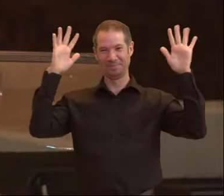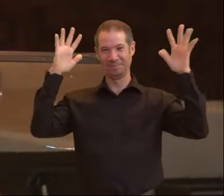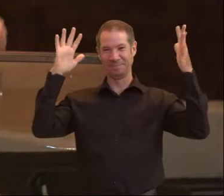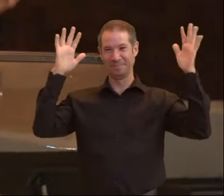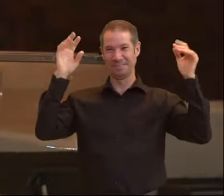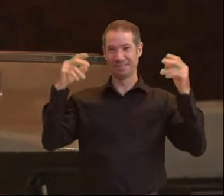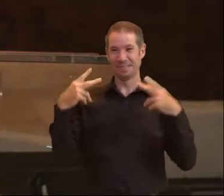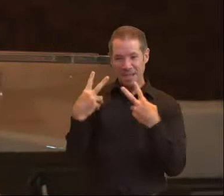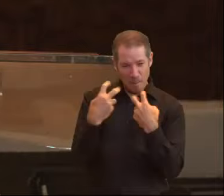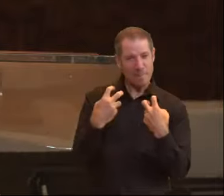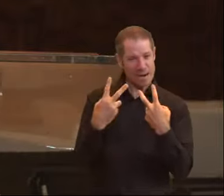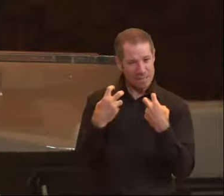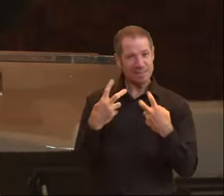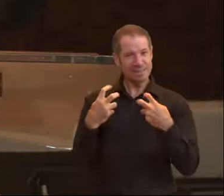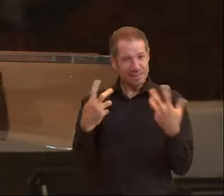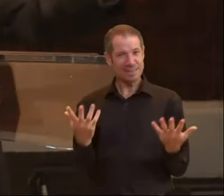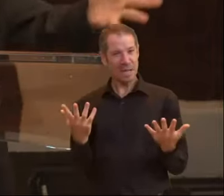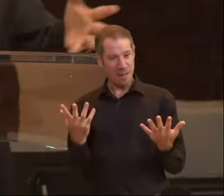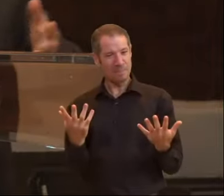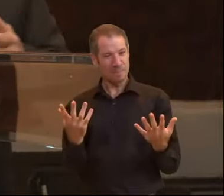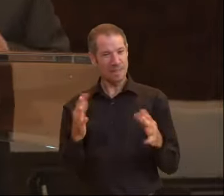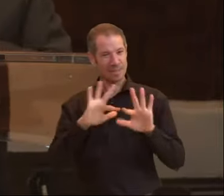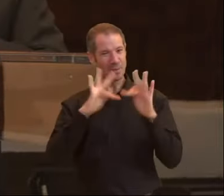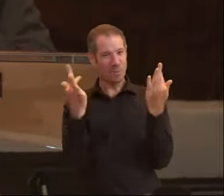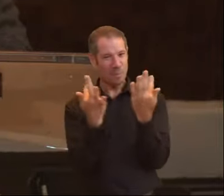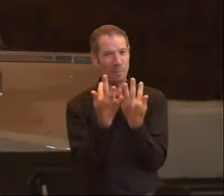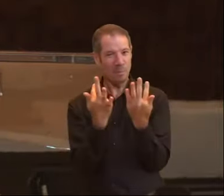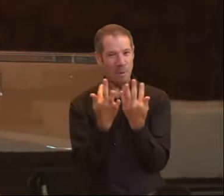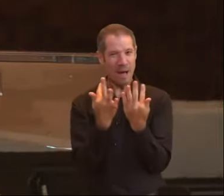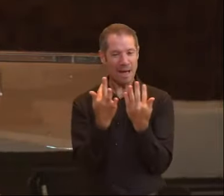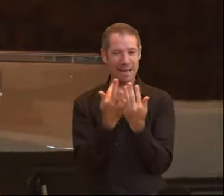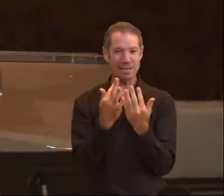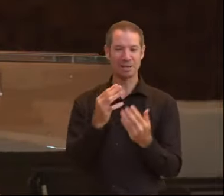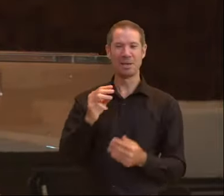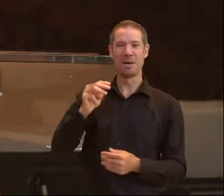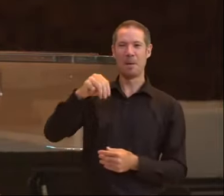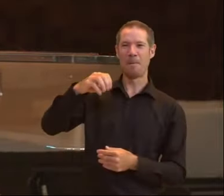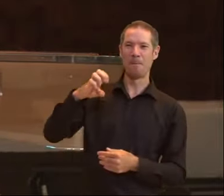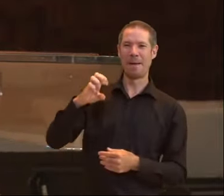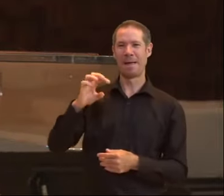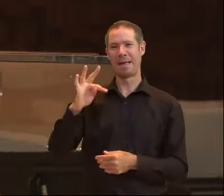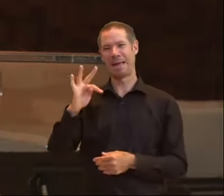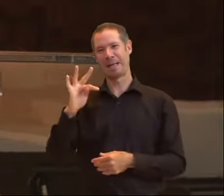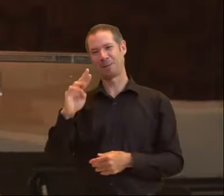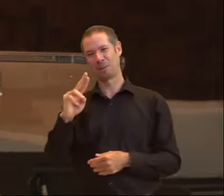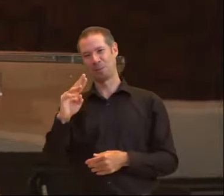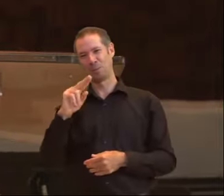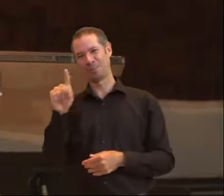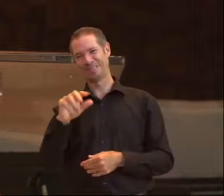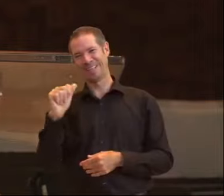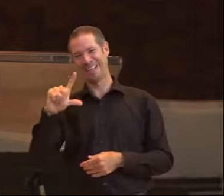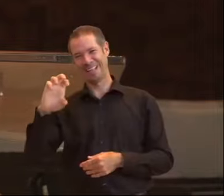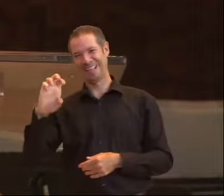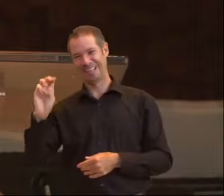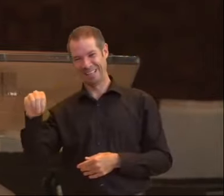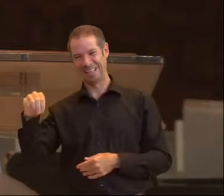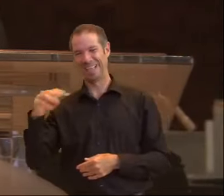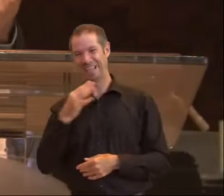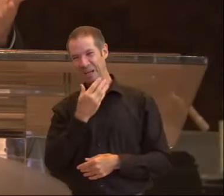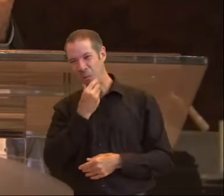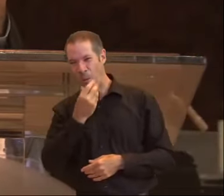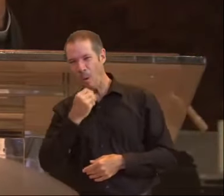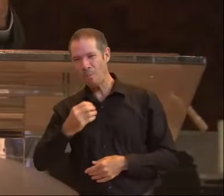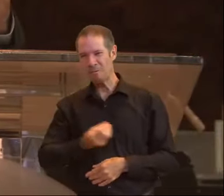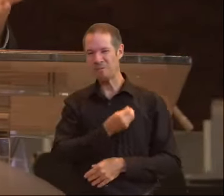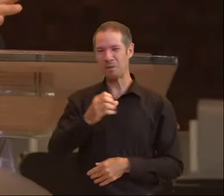Eu percebi que eu sou parente lá de Matusalém, tem alguma coisa assim, sabe? Mas não importa, irmãos,